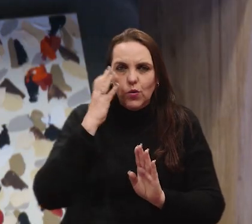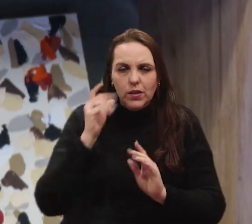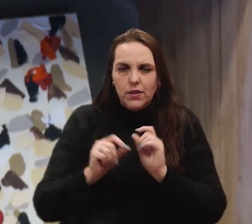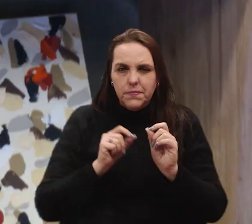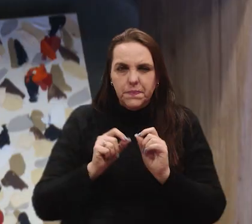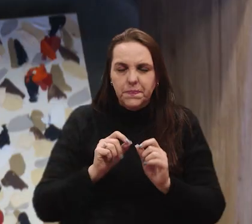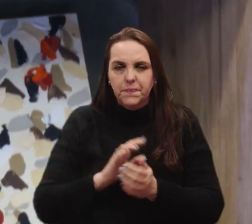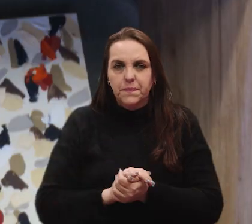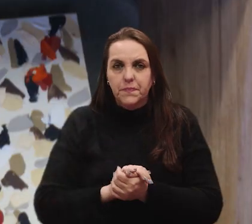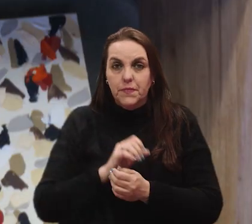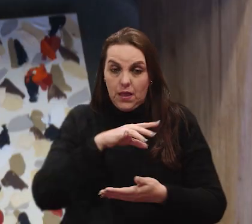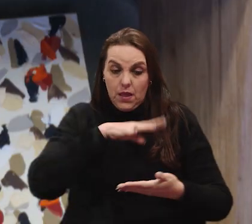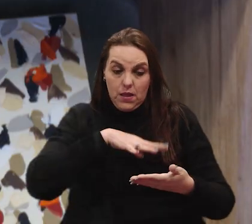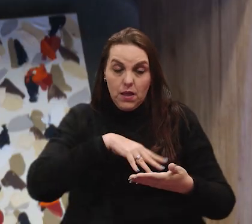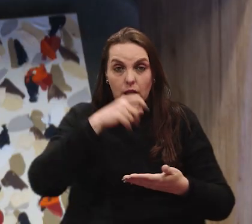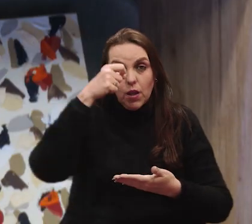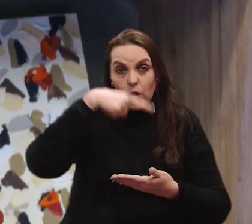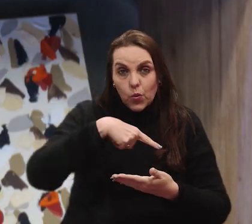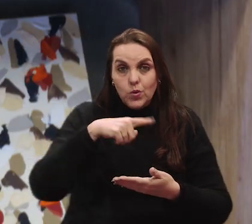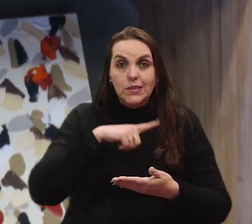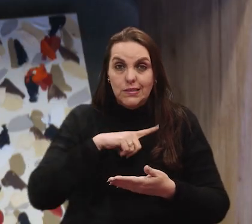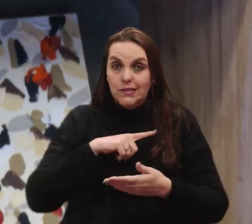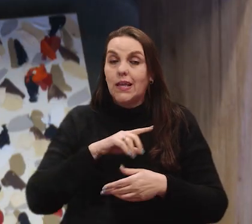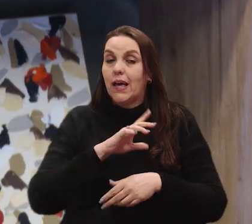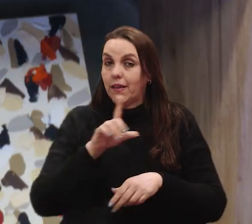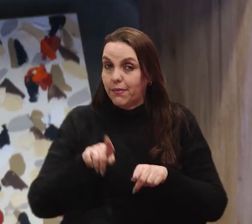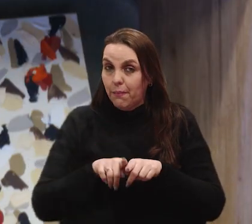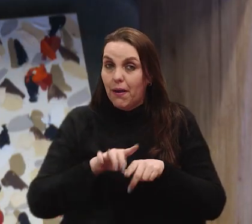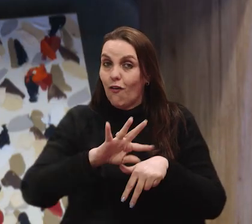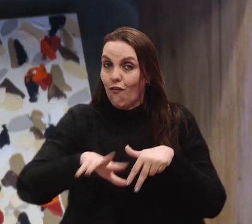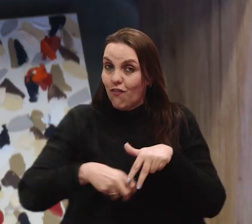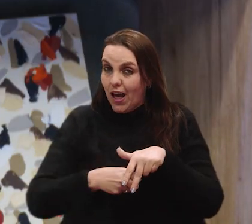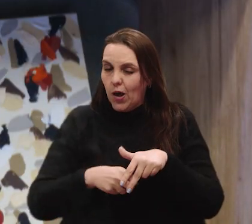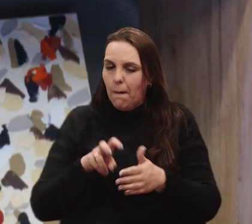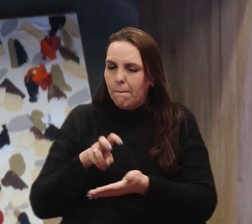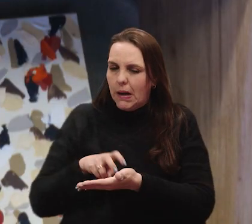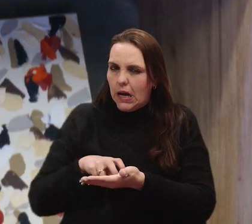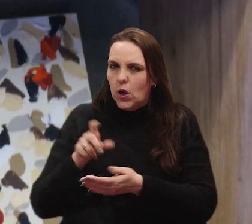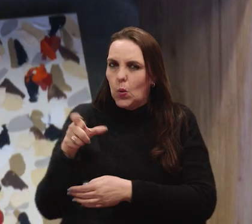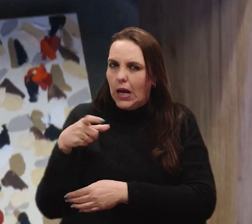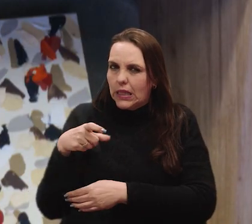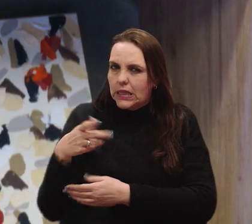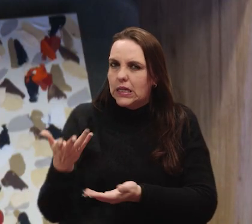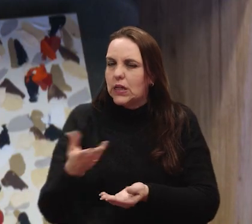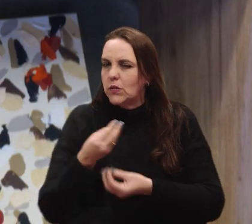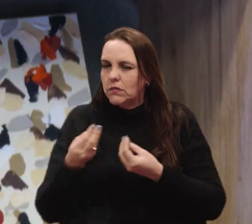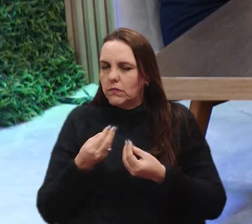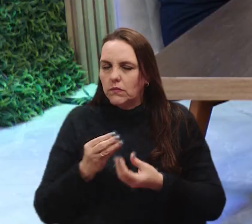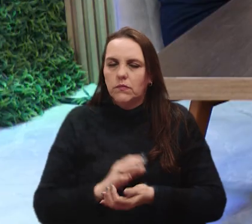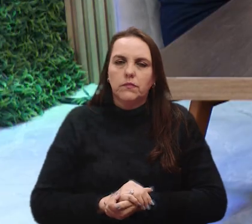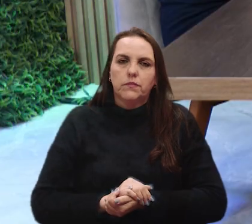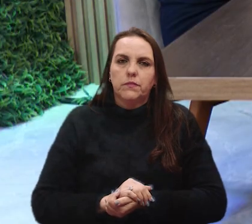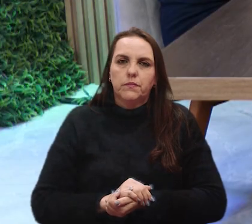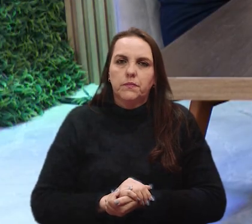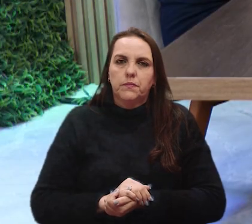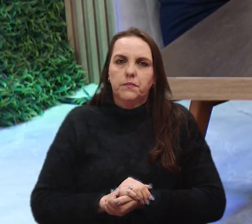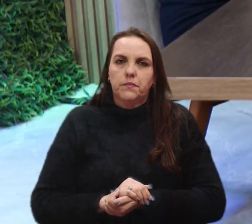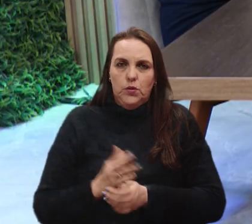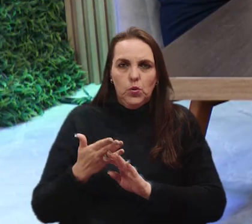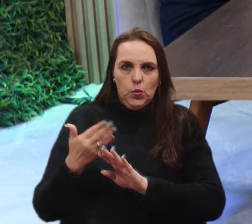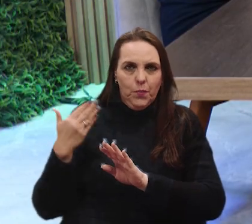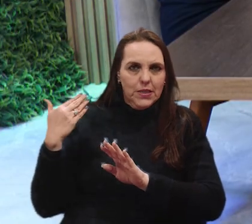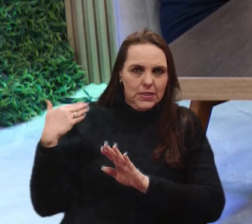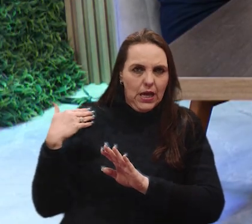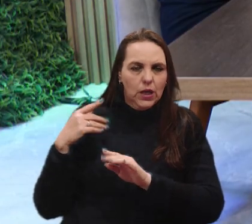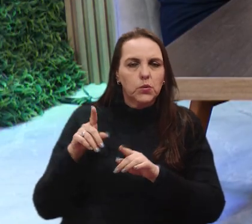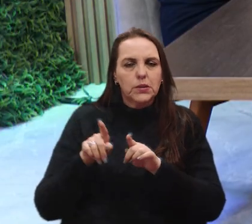gente tem essa conta de luz, mas a gente tem fraudes em bancos, cartões. No passado, depois o doutor Dagoberto